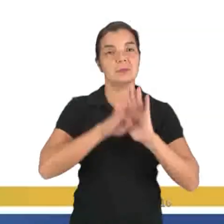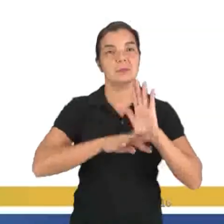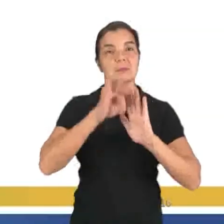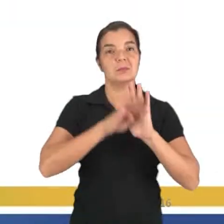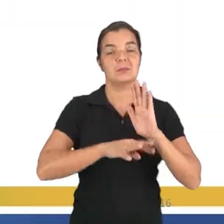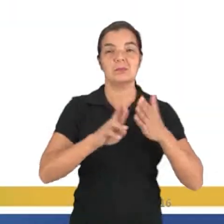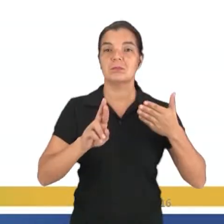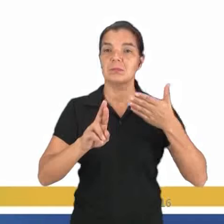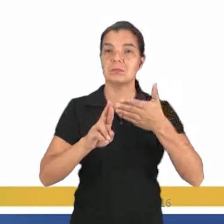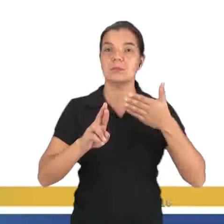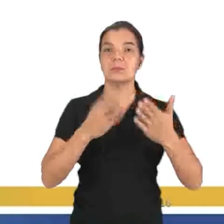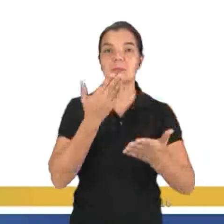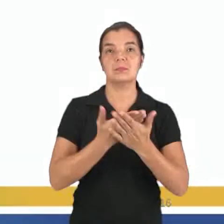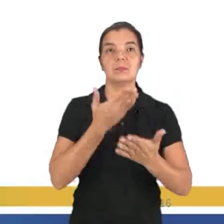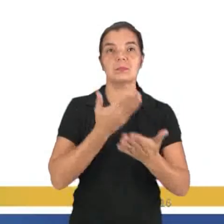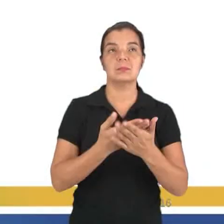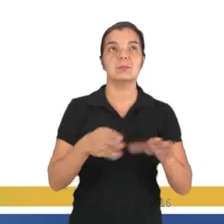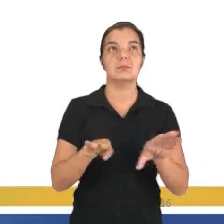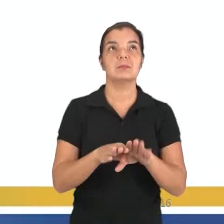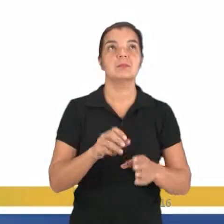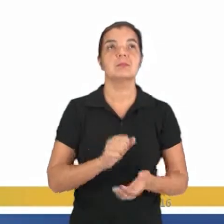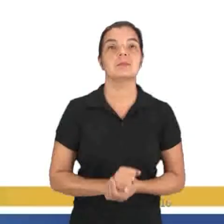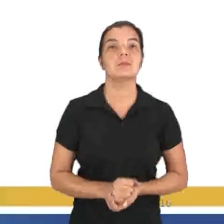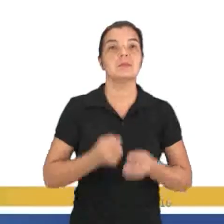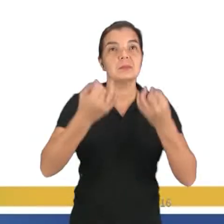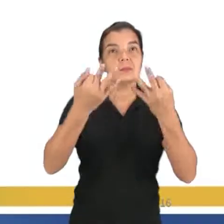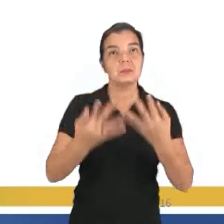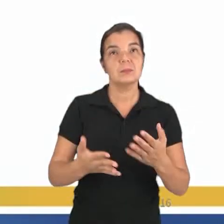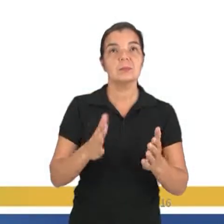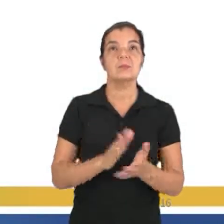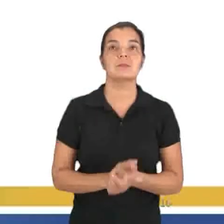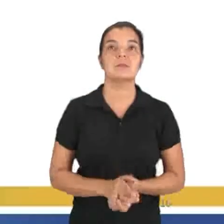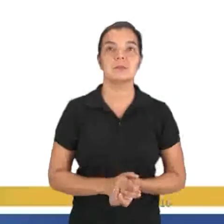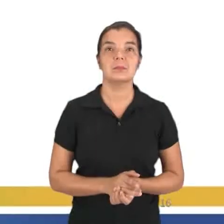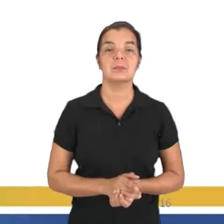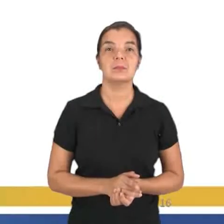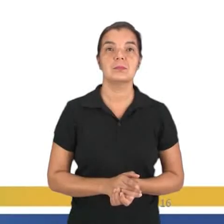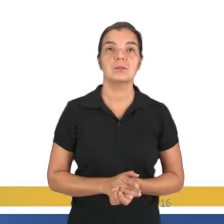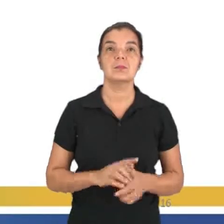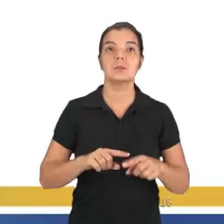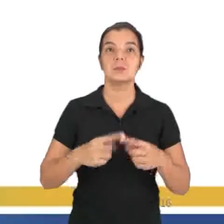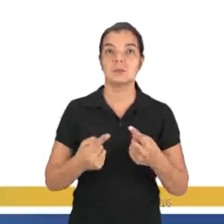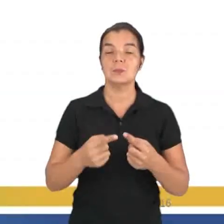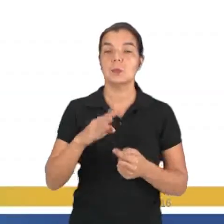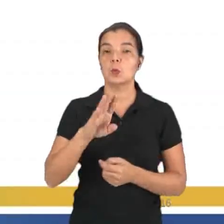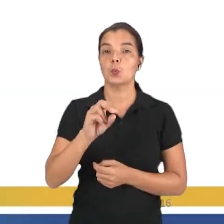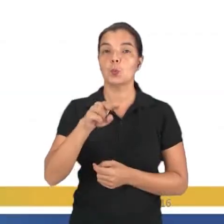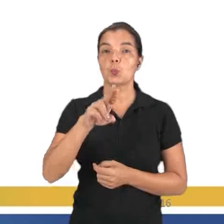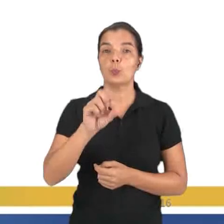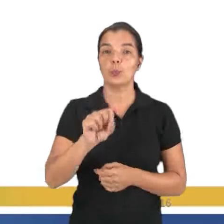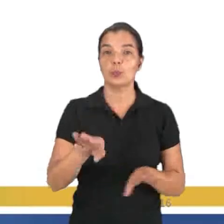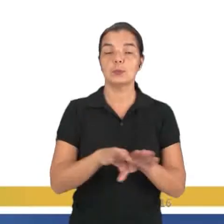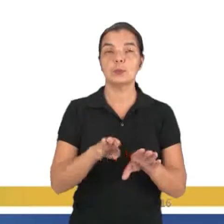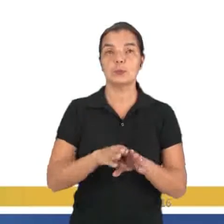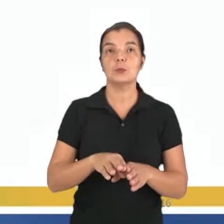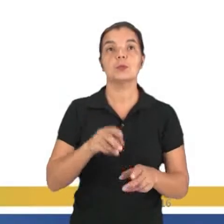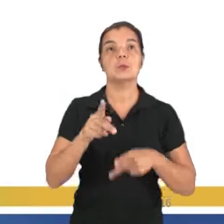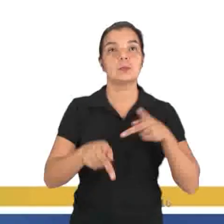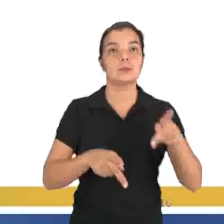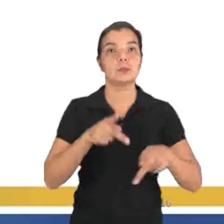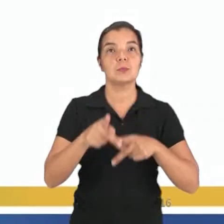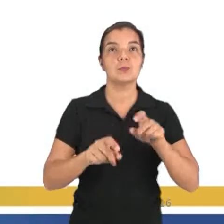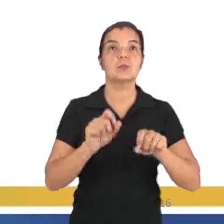fizemos referência também na aula e falou sobre o bônus demográfico. E o comando, né, faz referência a isso, da pergunta. O